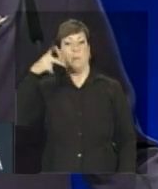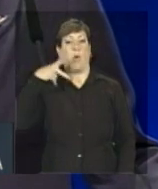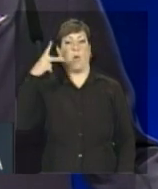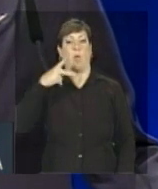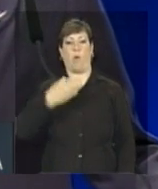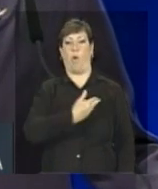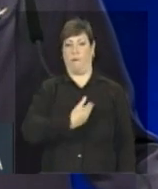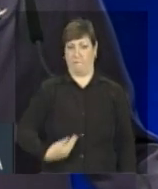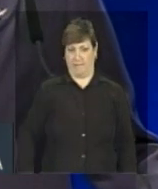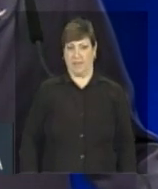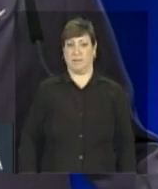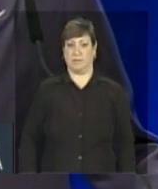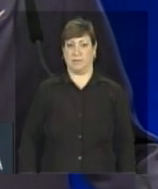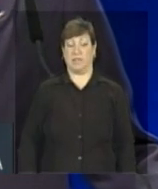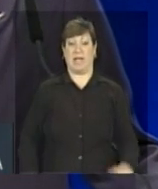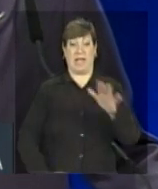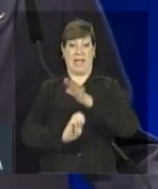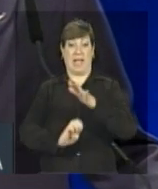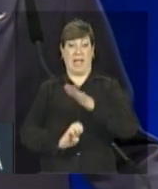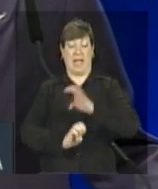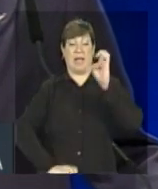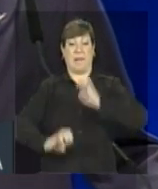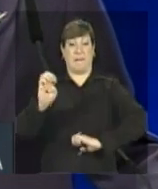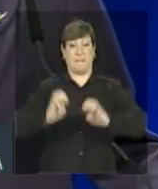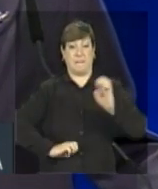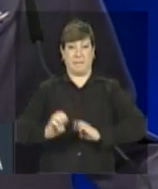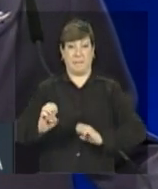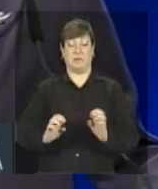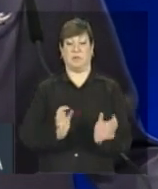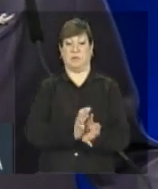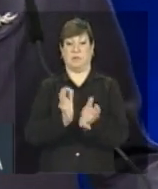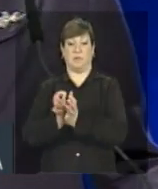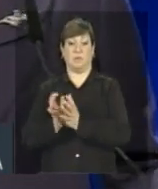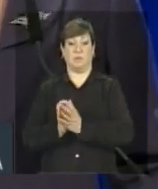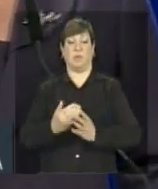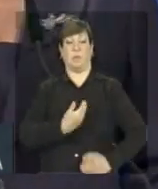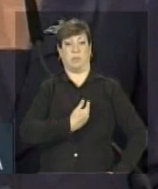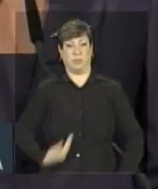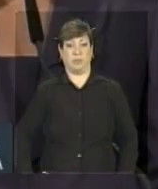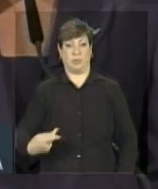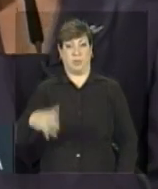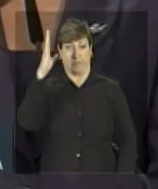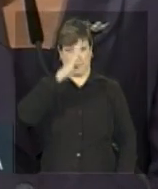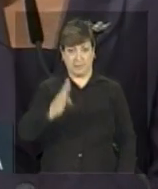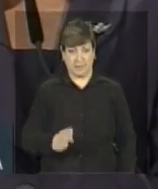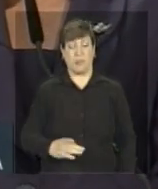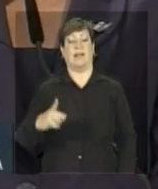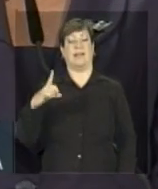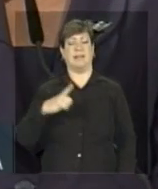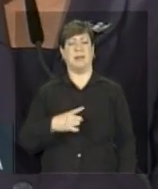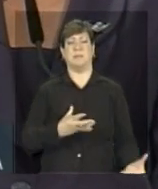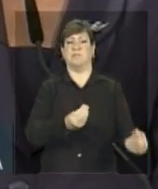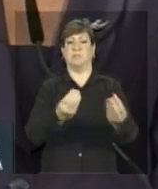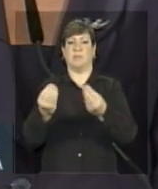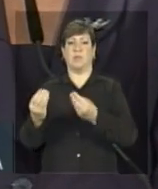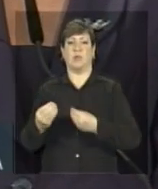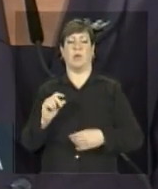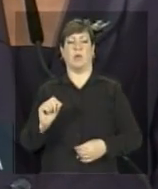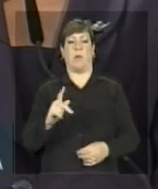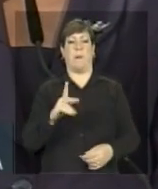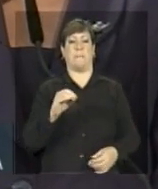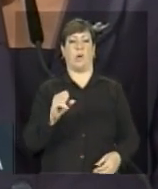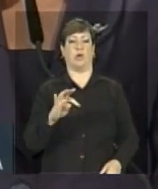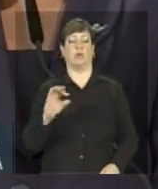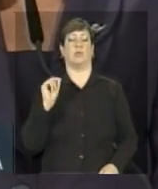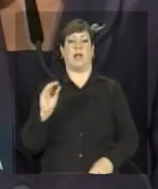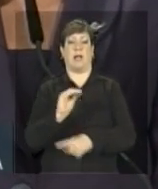governo. Empresas e órgãos públicos do Brasil contam com dezenas de milhares de postos de atendimento